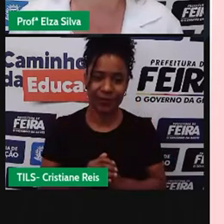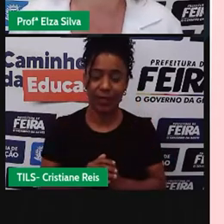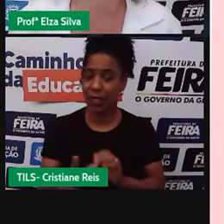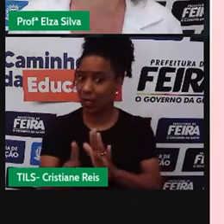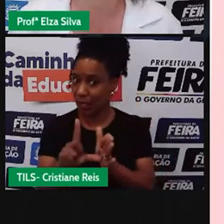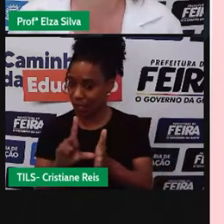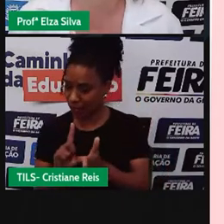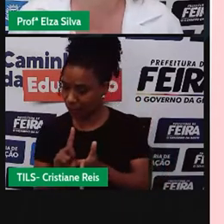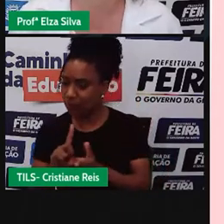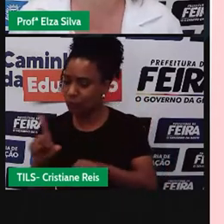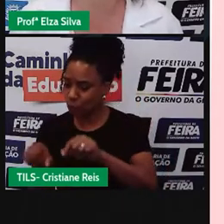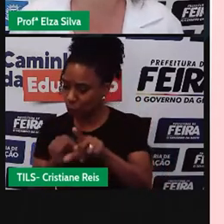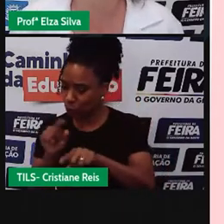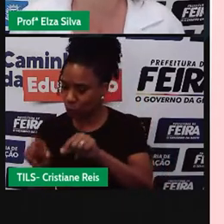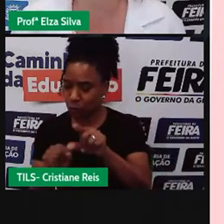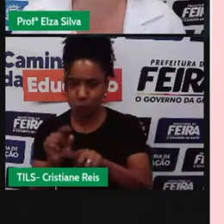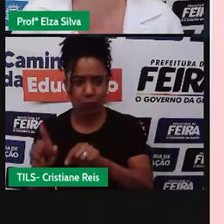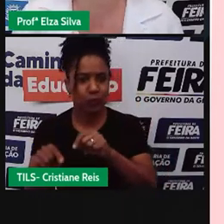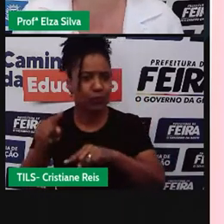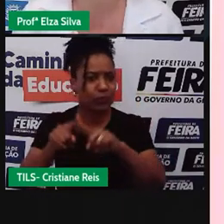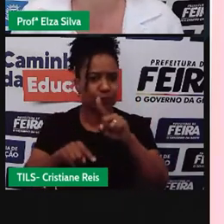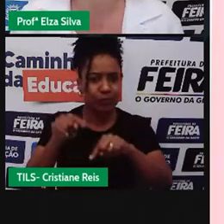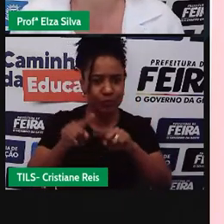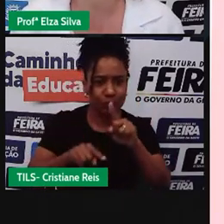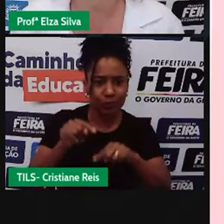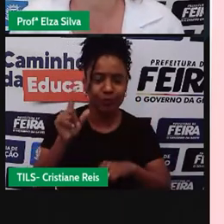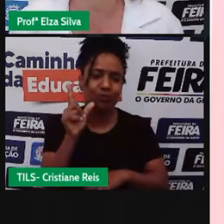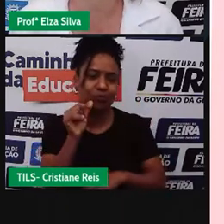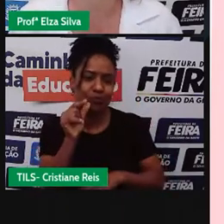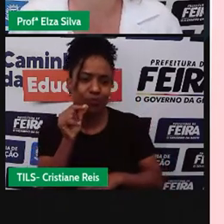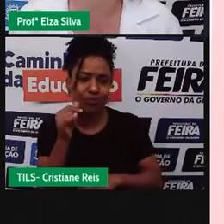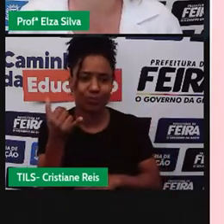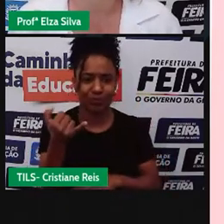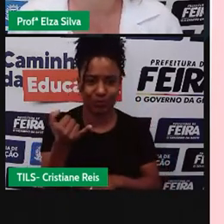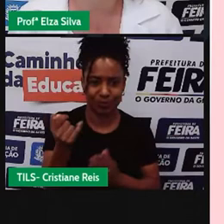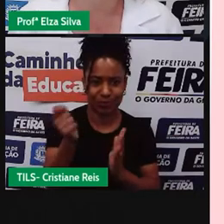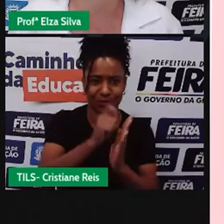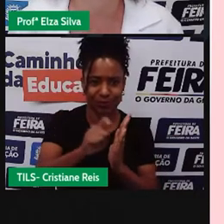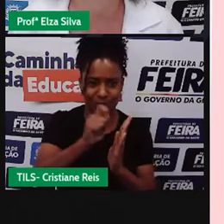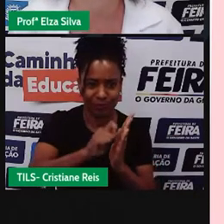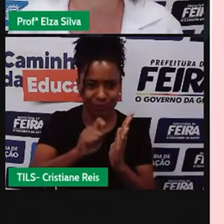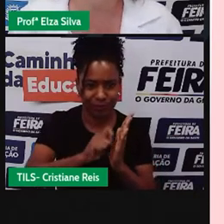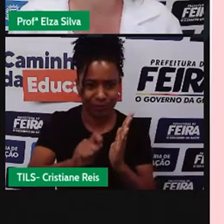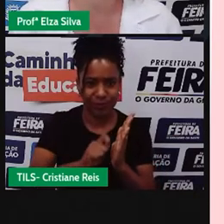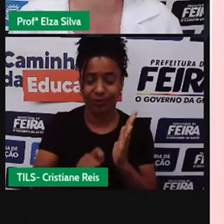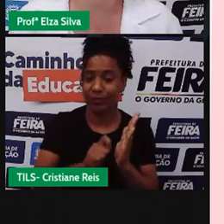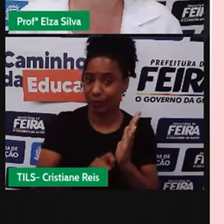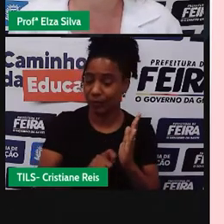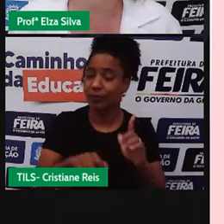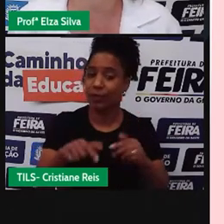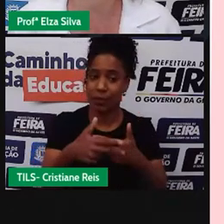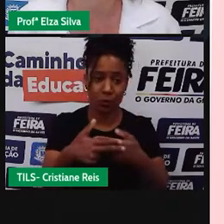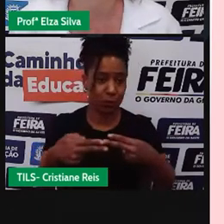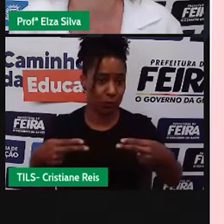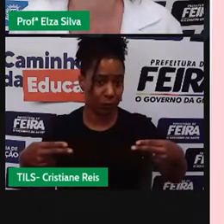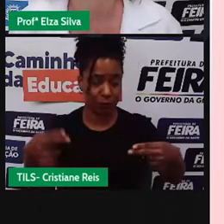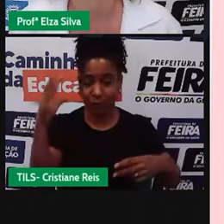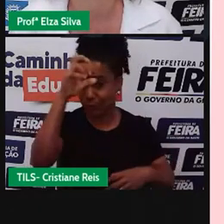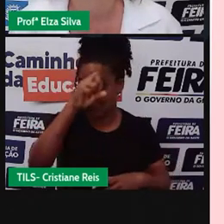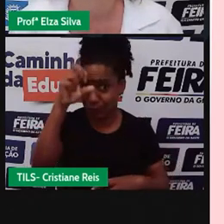separe todos os materiais que você considera importantes para aprender, para fazer